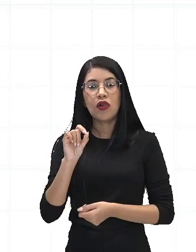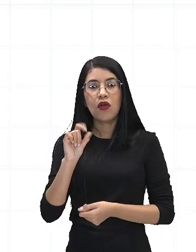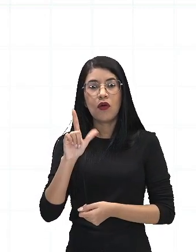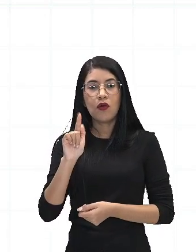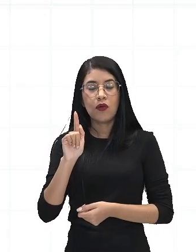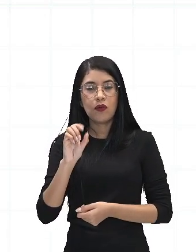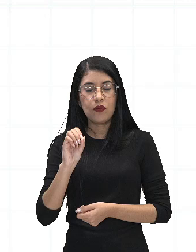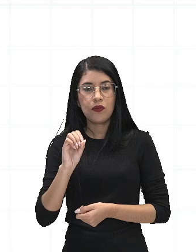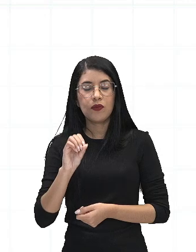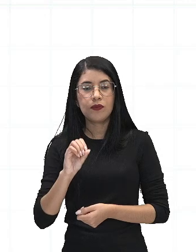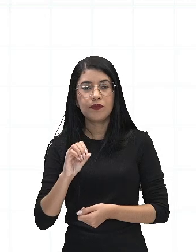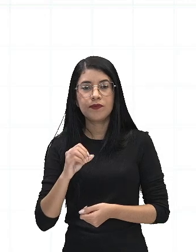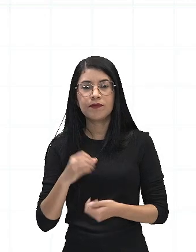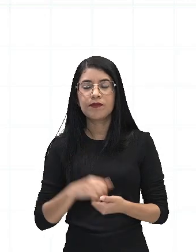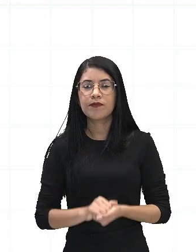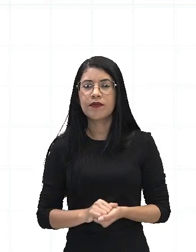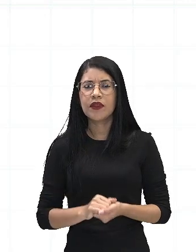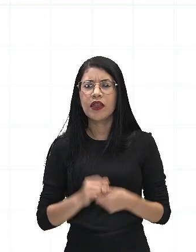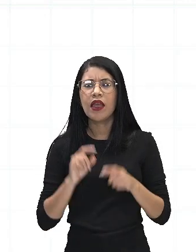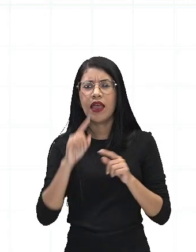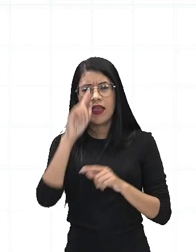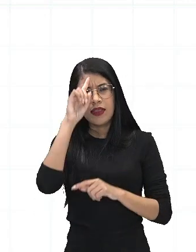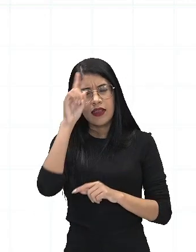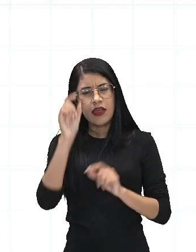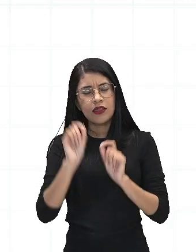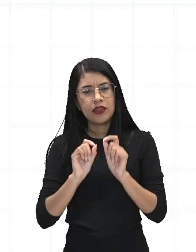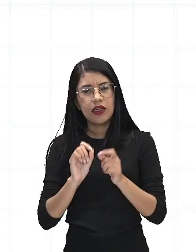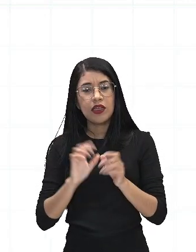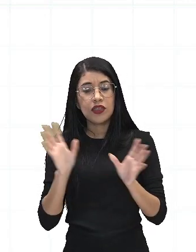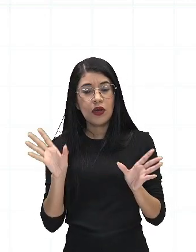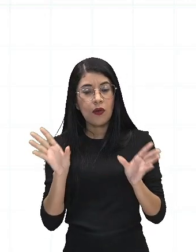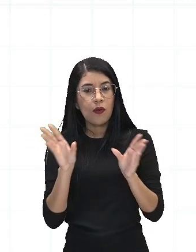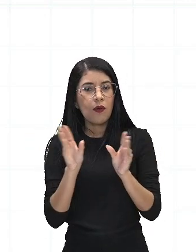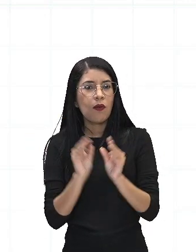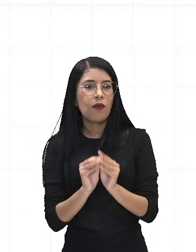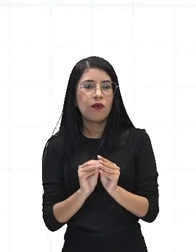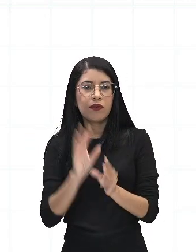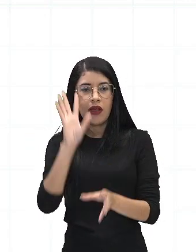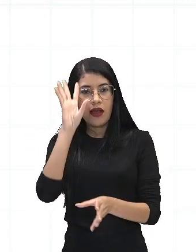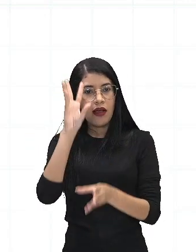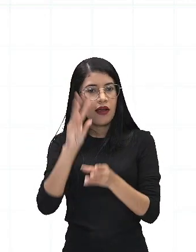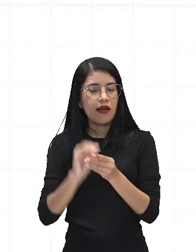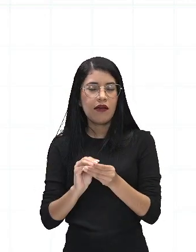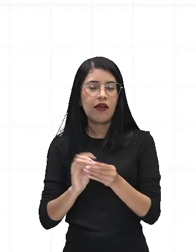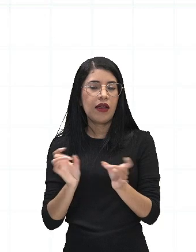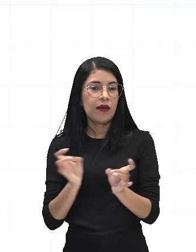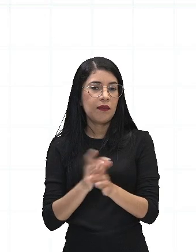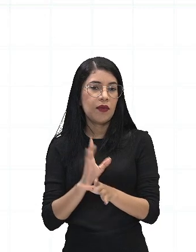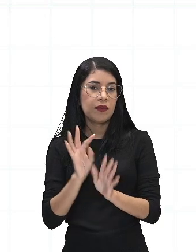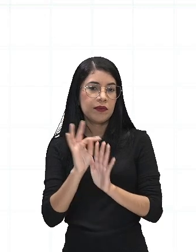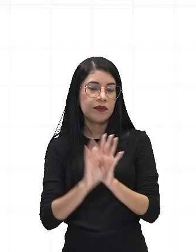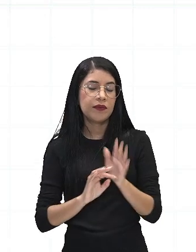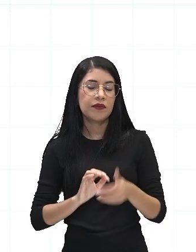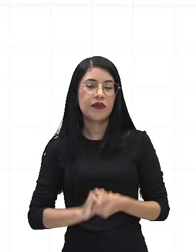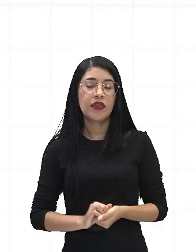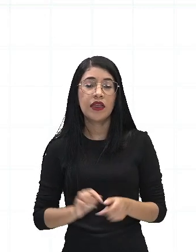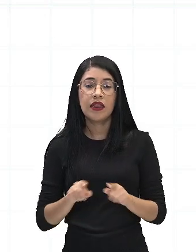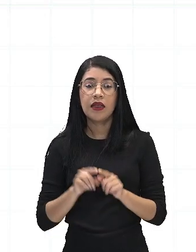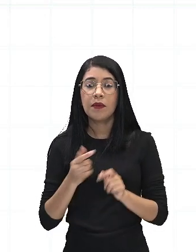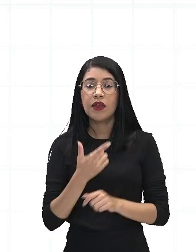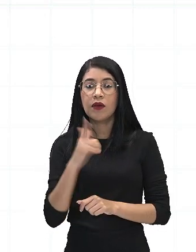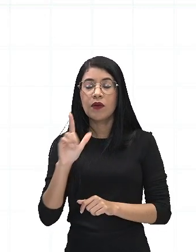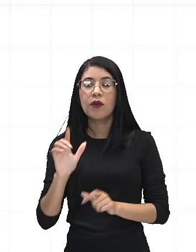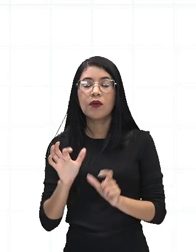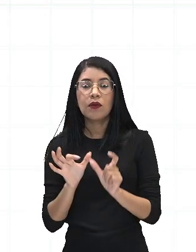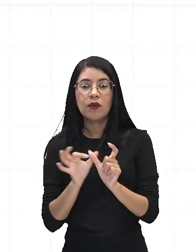que a conjunção logo traz uma ideia de conclusão para o texto. E além dessa conjunção,